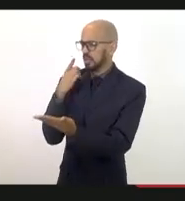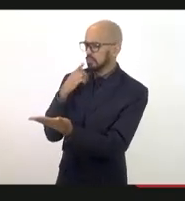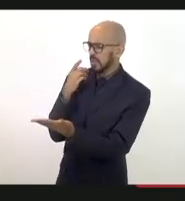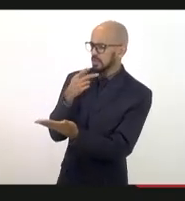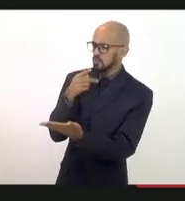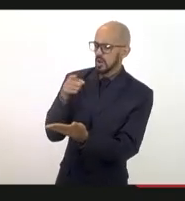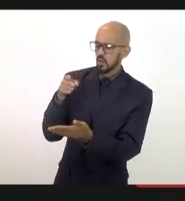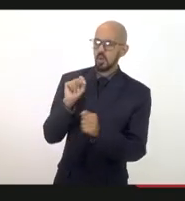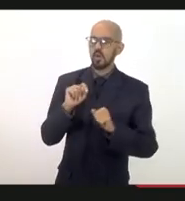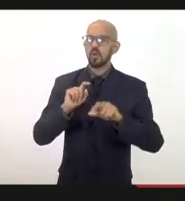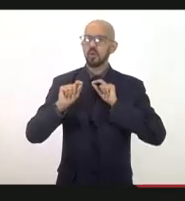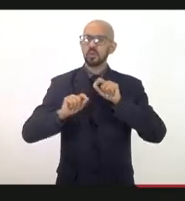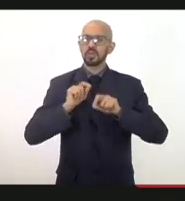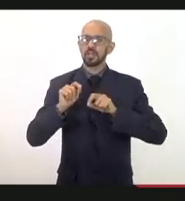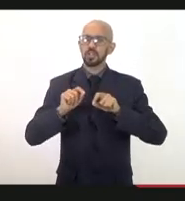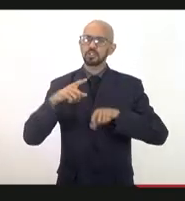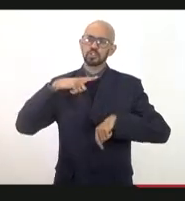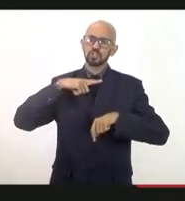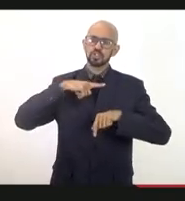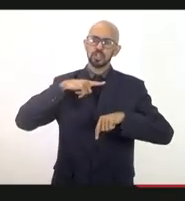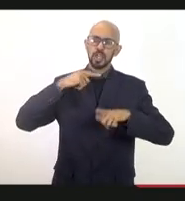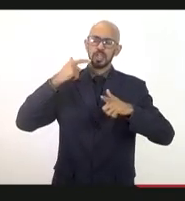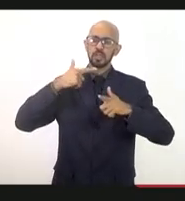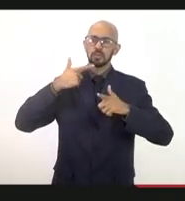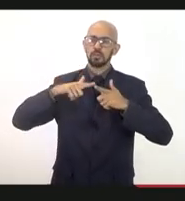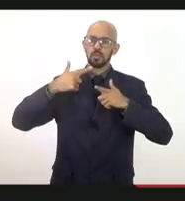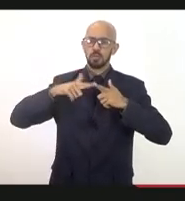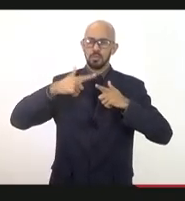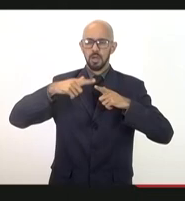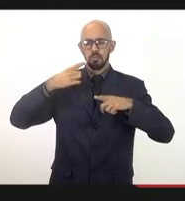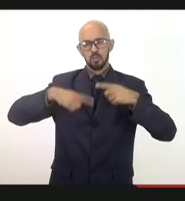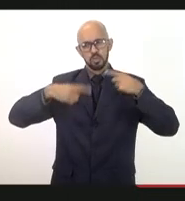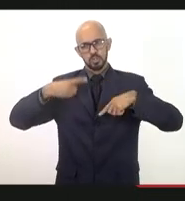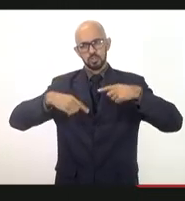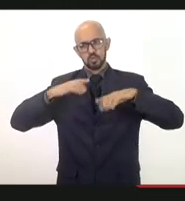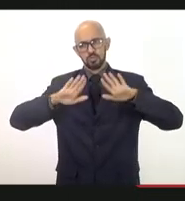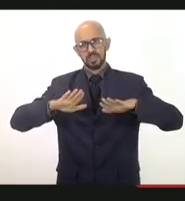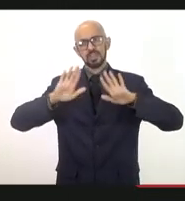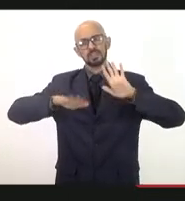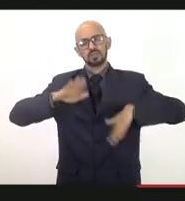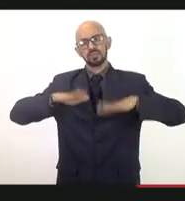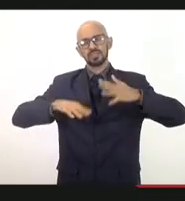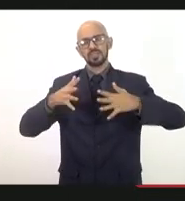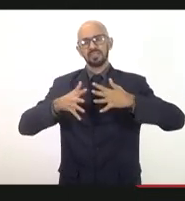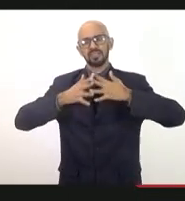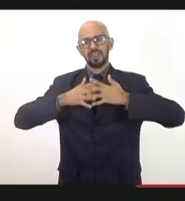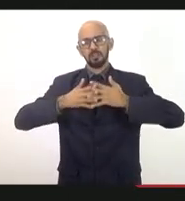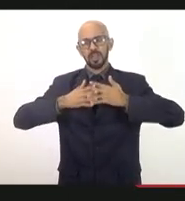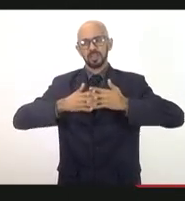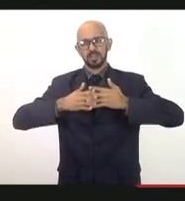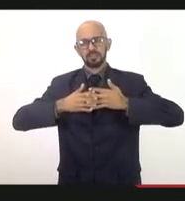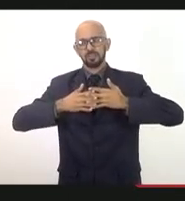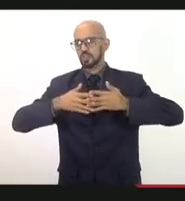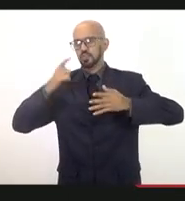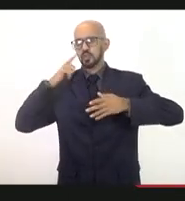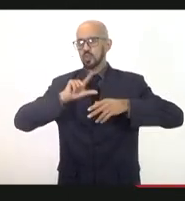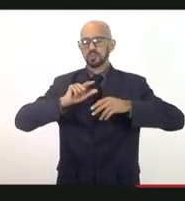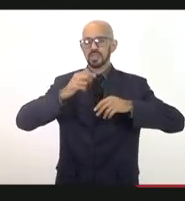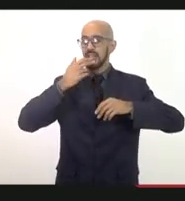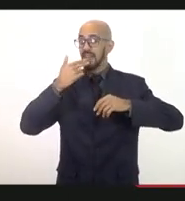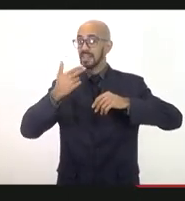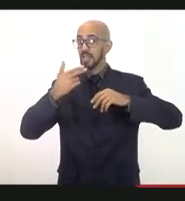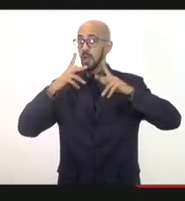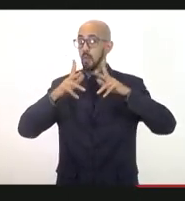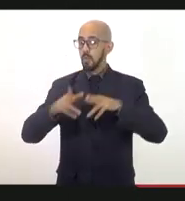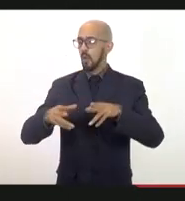questão política, a gente sabe que política é importante, mas às vezes ela atrapalha um pouco, porque a gente não consegue falar a mesma língua.